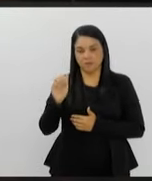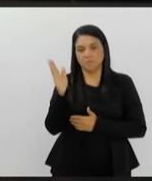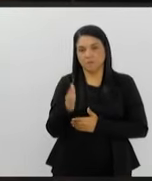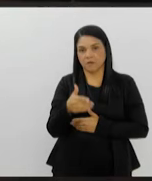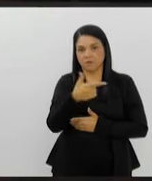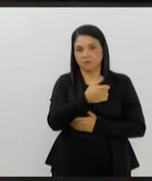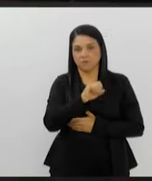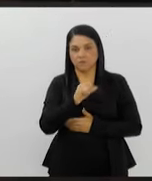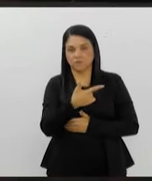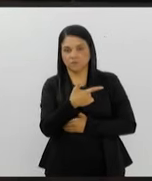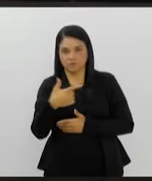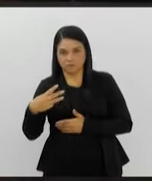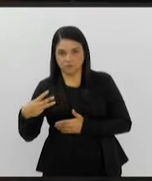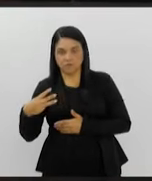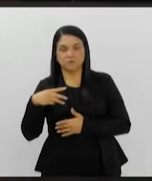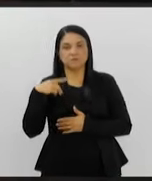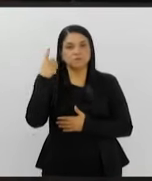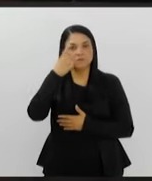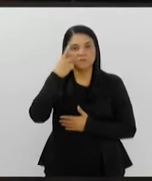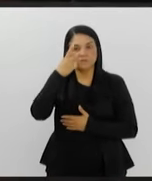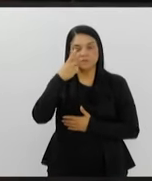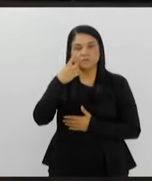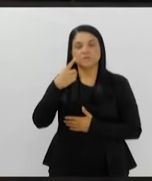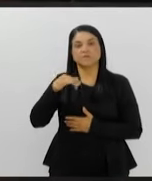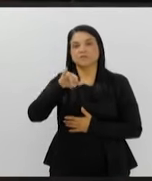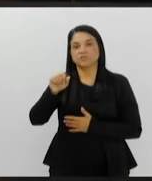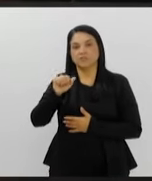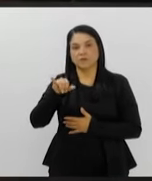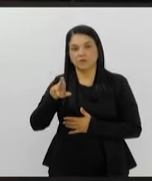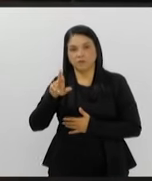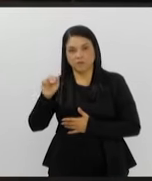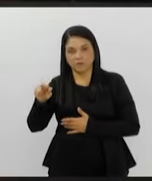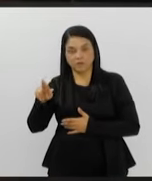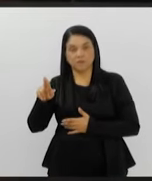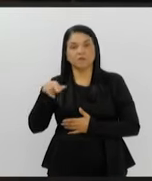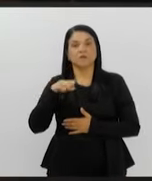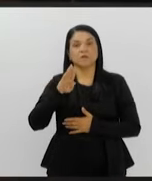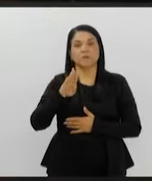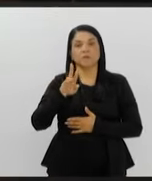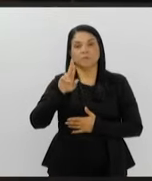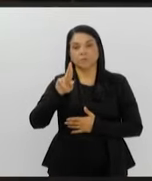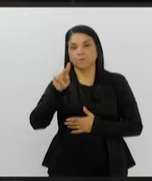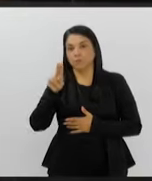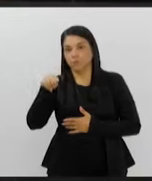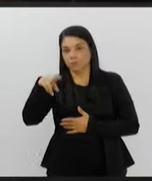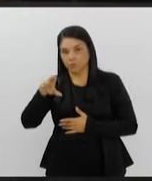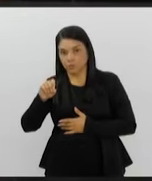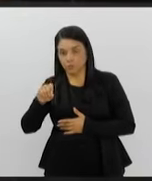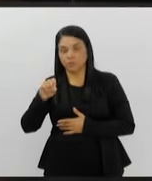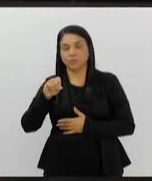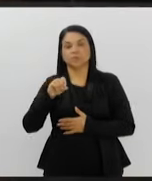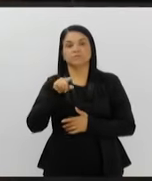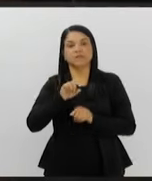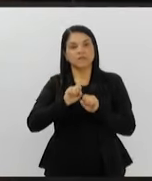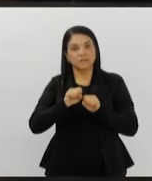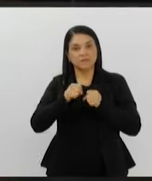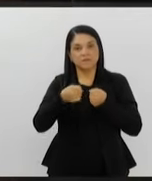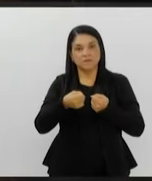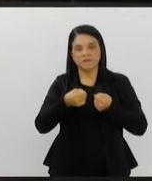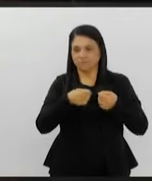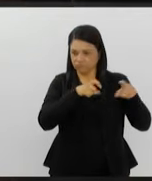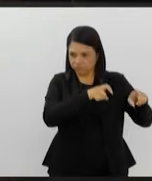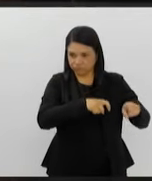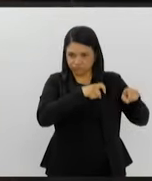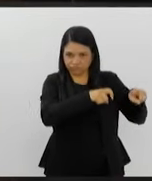1696-A de 2023, de autoria dos deputados Jair Bittencourt e Bruno Boareto, que classifica a defesa agropecuária